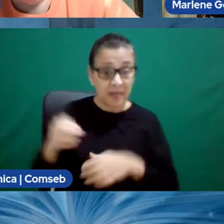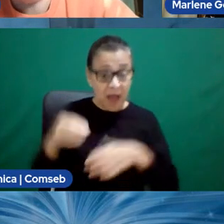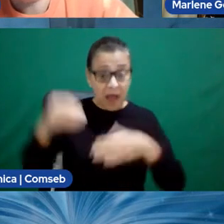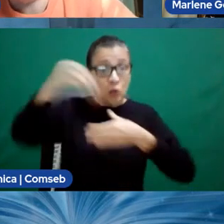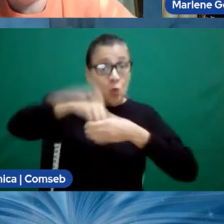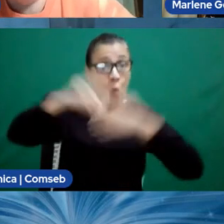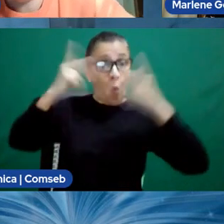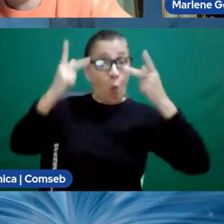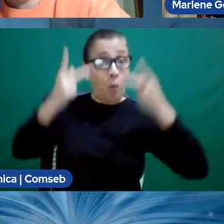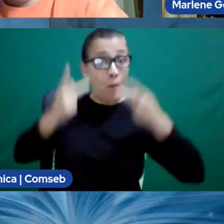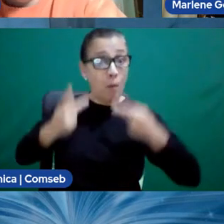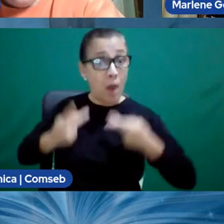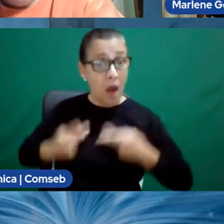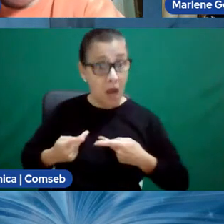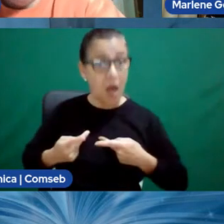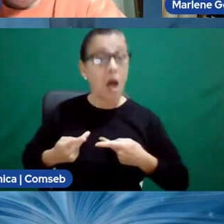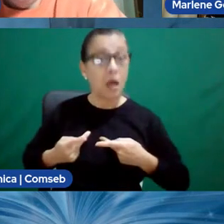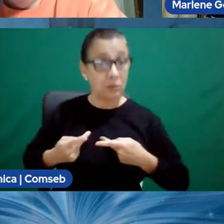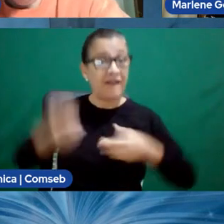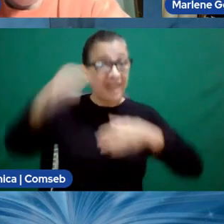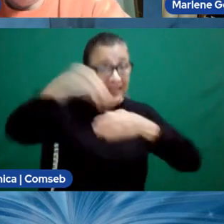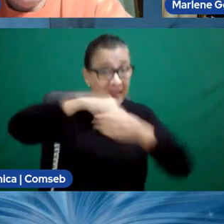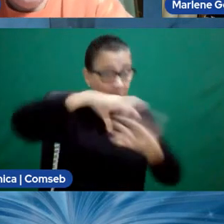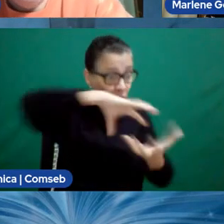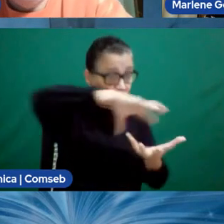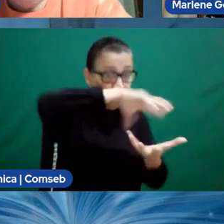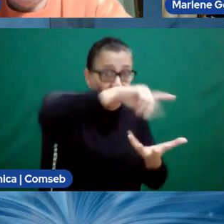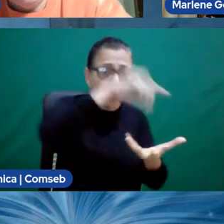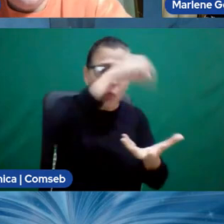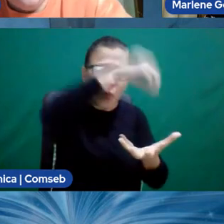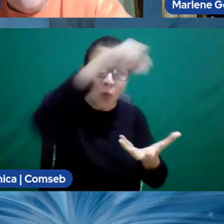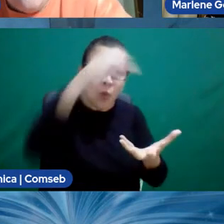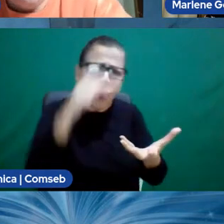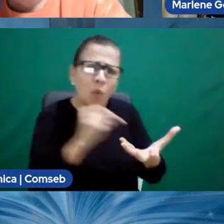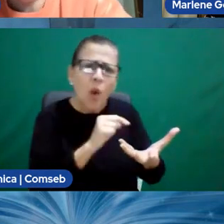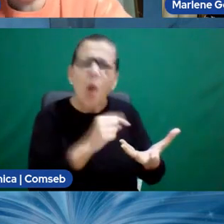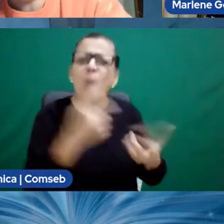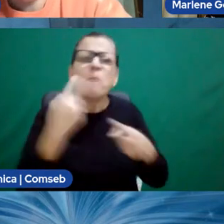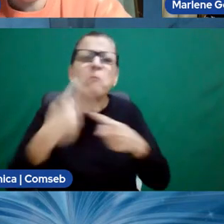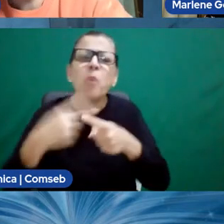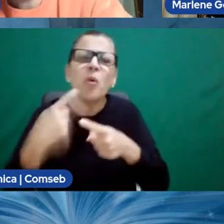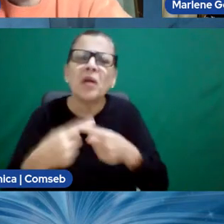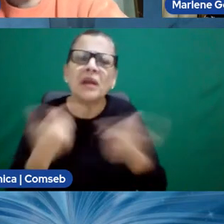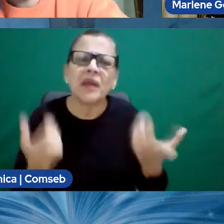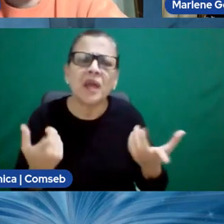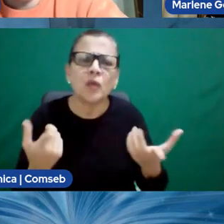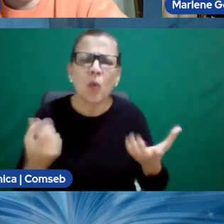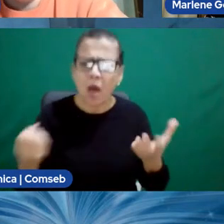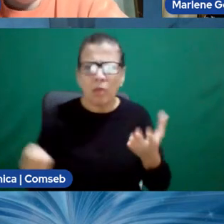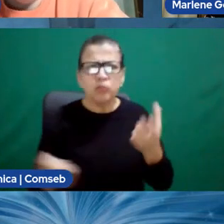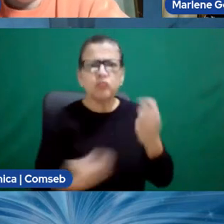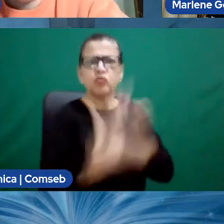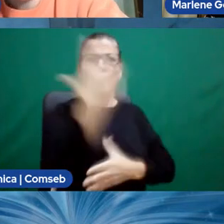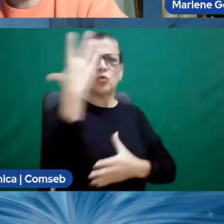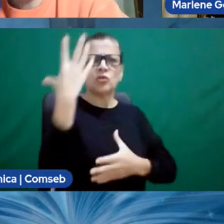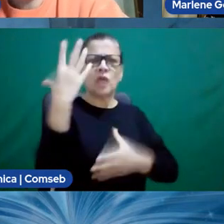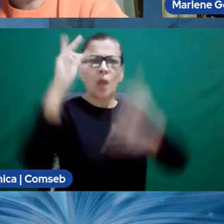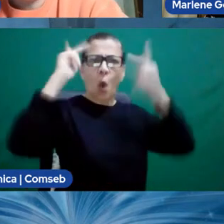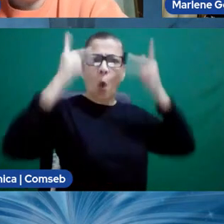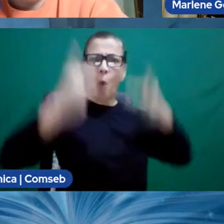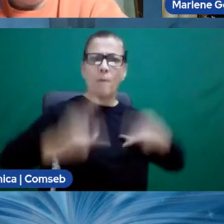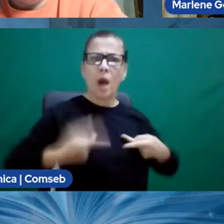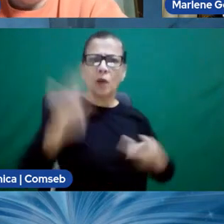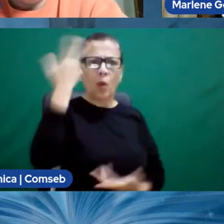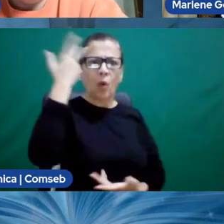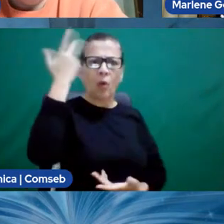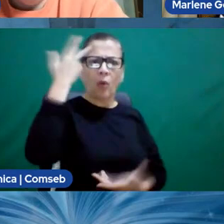os elementos orgânicos do globo, por que não se formam espontaneamente homens, como na origem